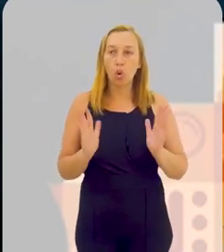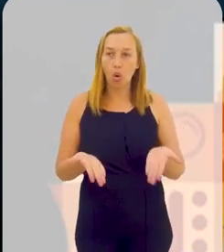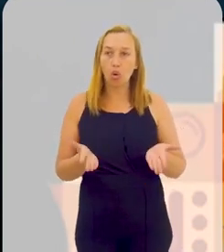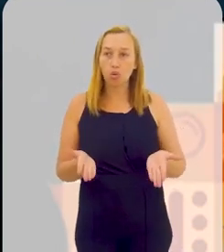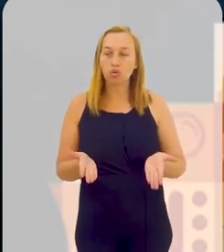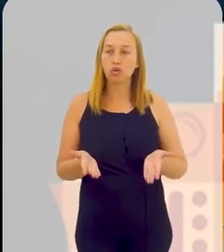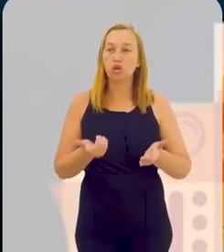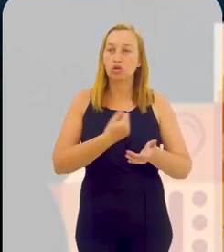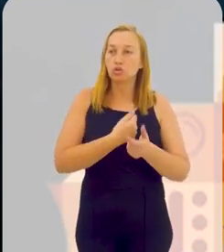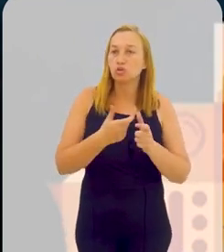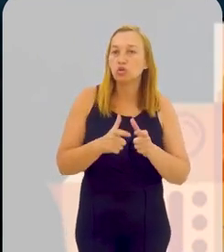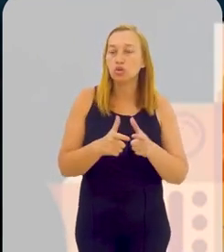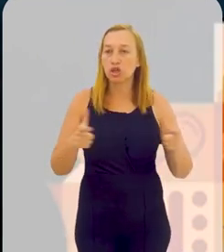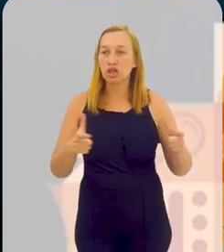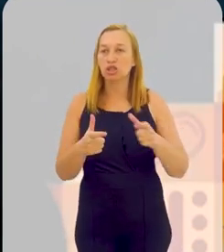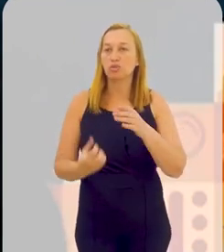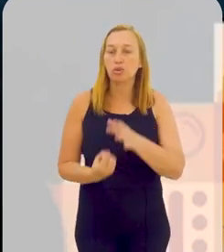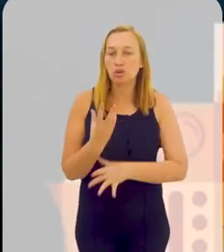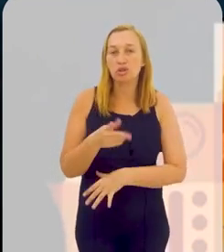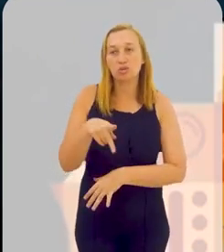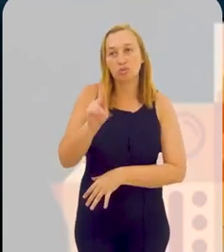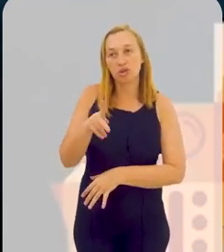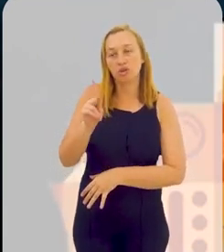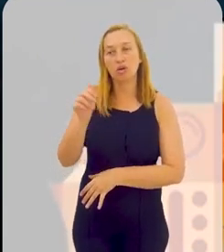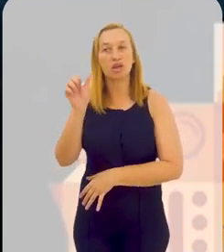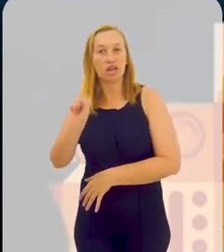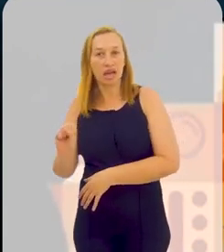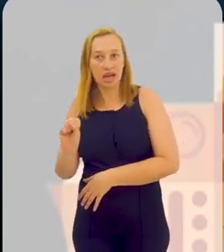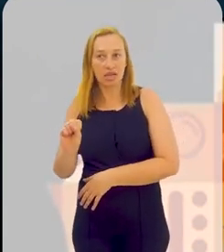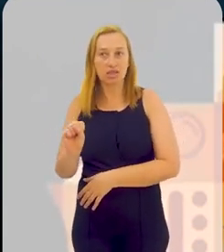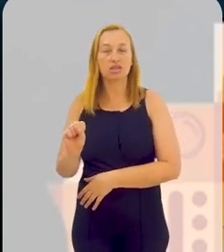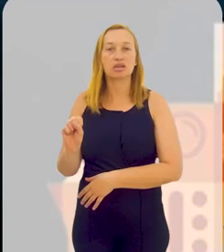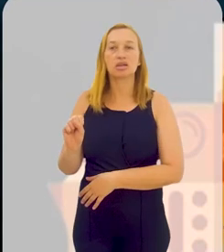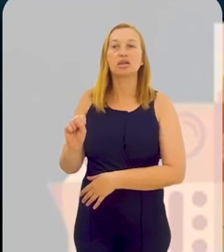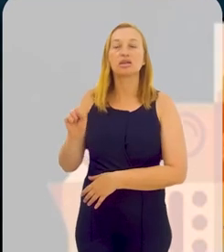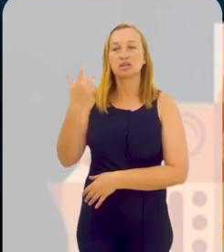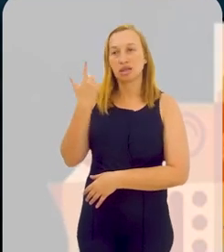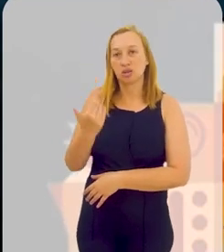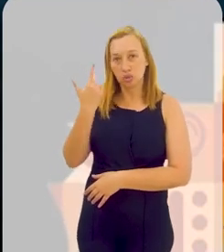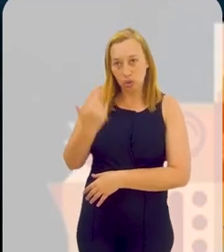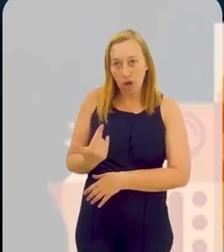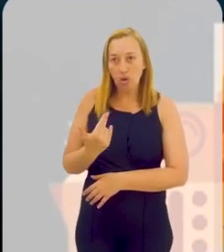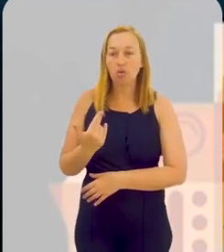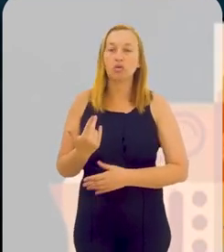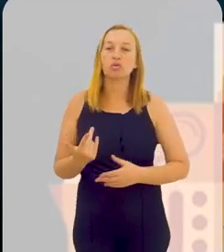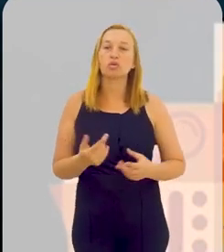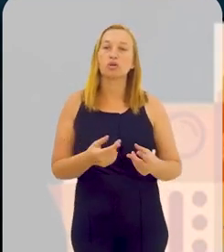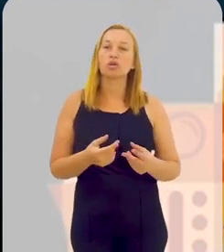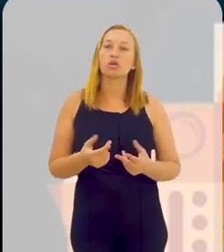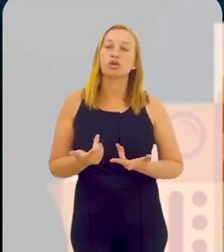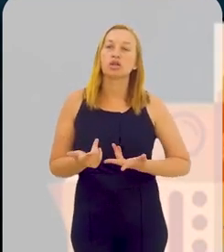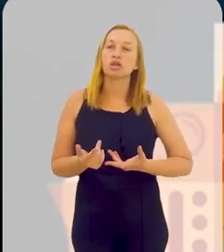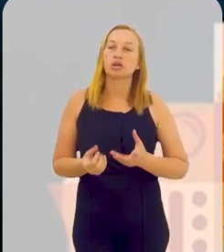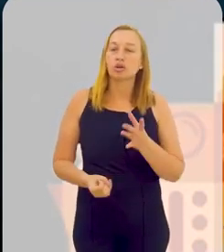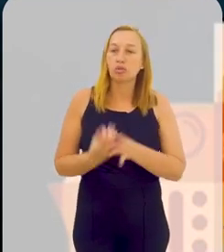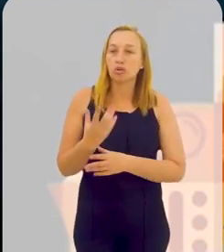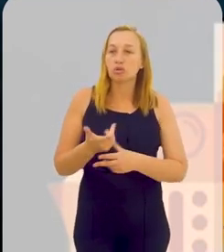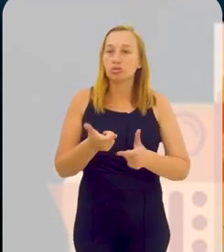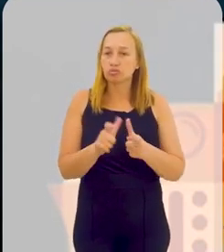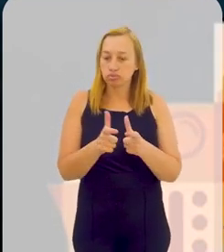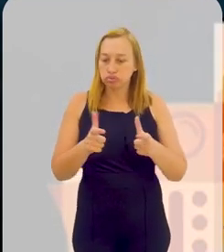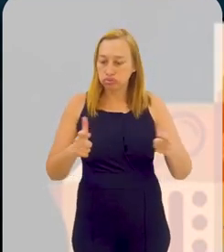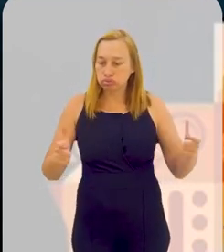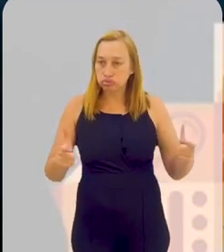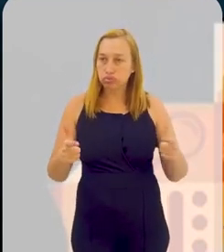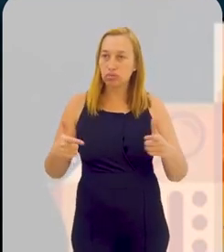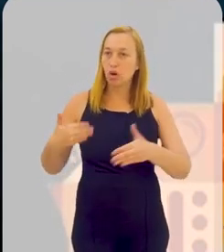mostra hoje uma tendência de aumento da produção de petróleo e de gás natural, né? O nosso perfil de produção ele